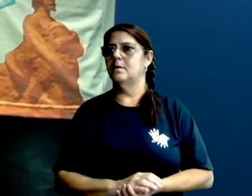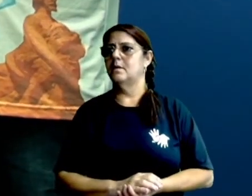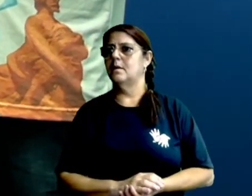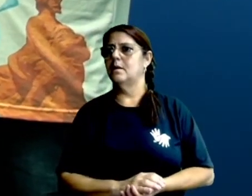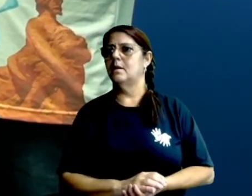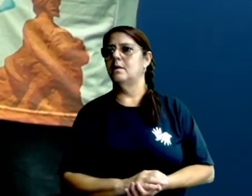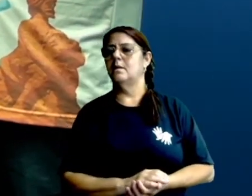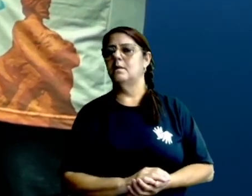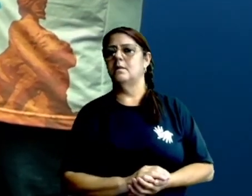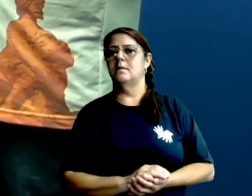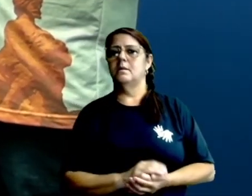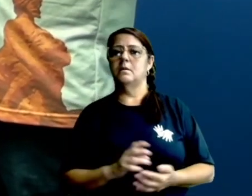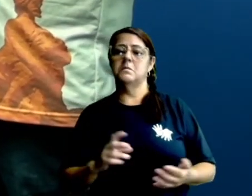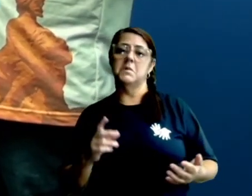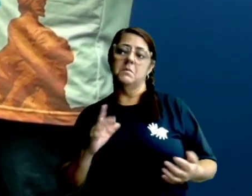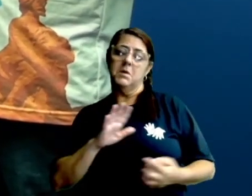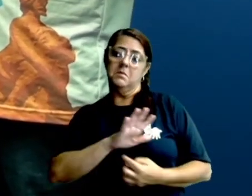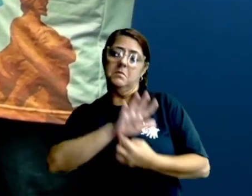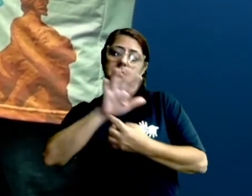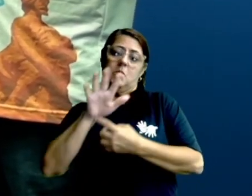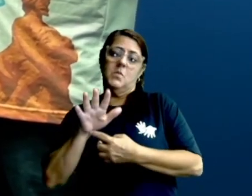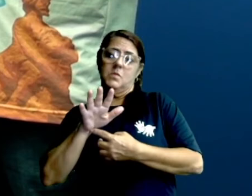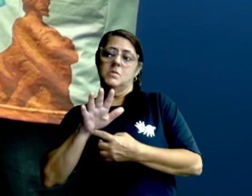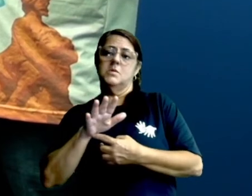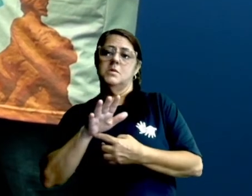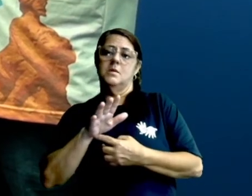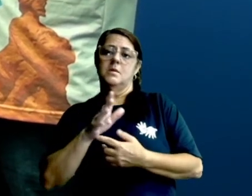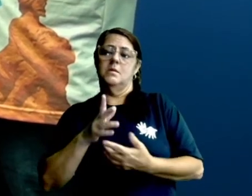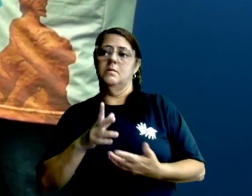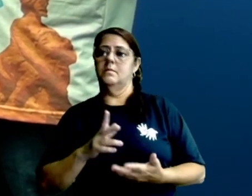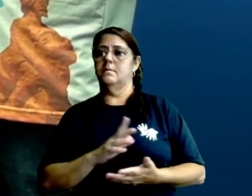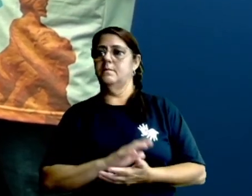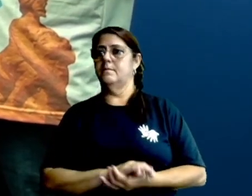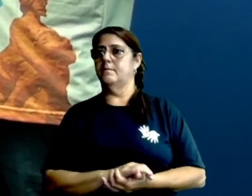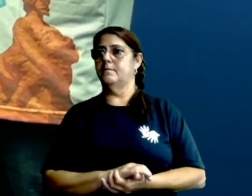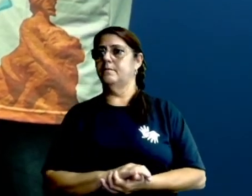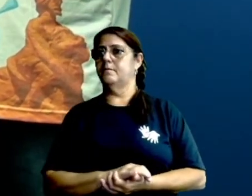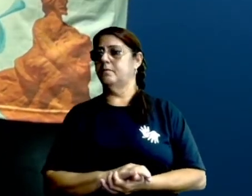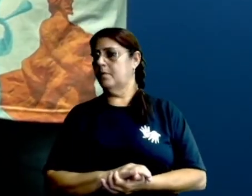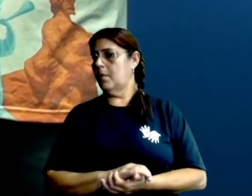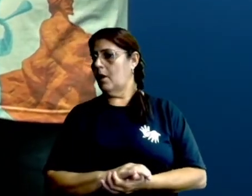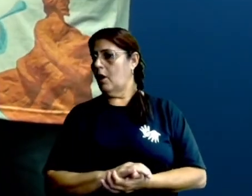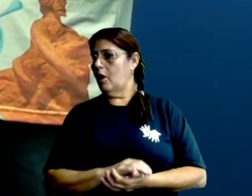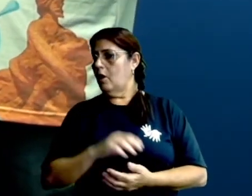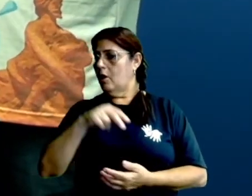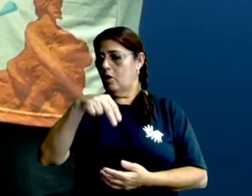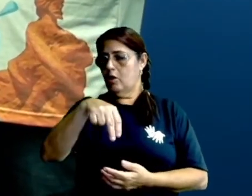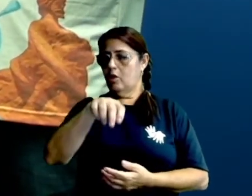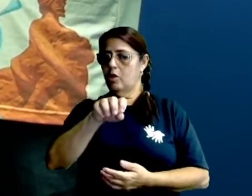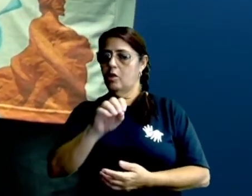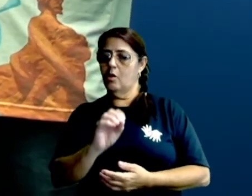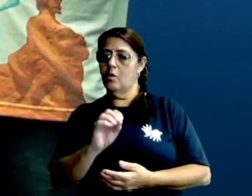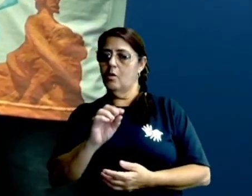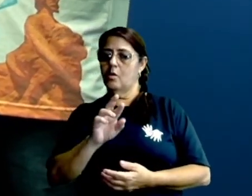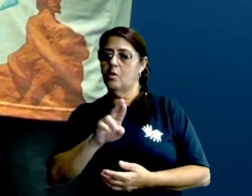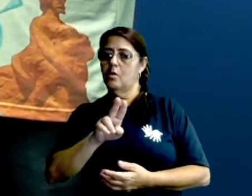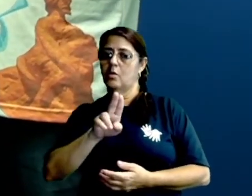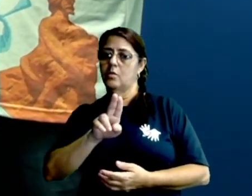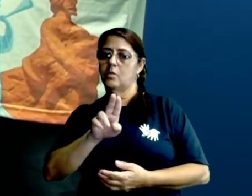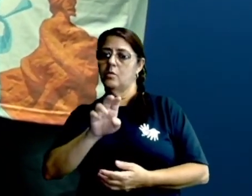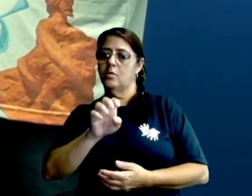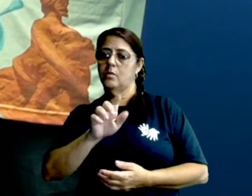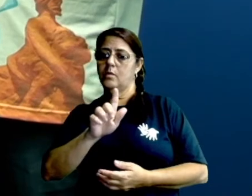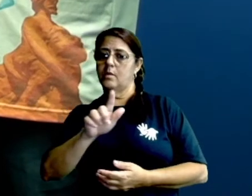Chamo um destaque aí para essa questão da Noruega, né, que é um país que é um grande